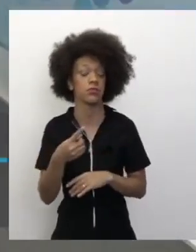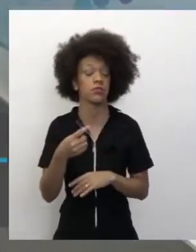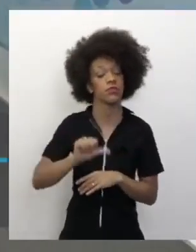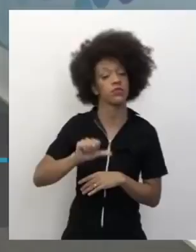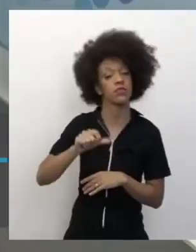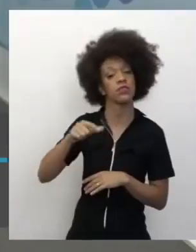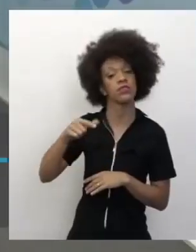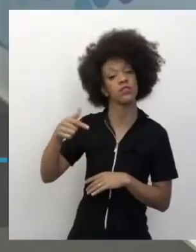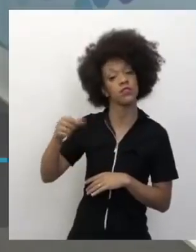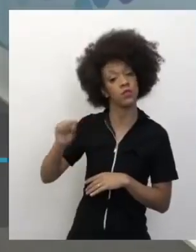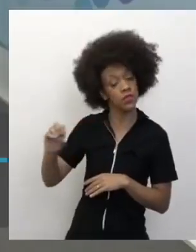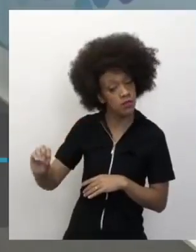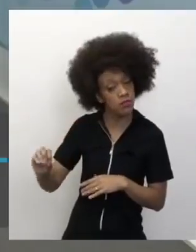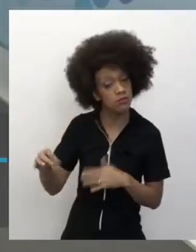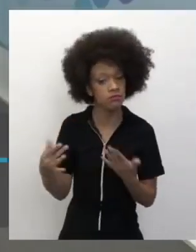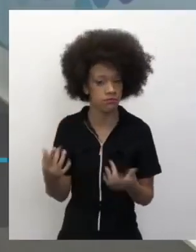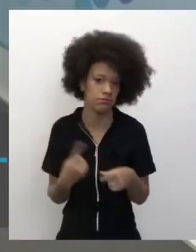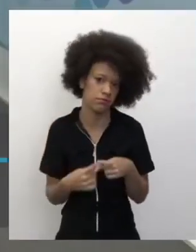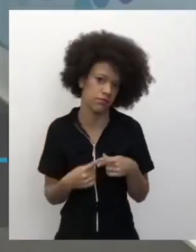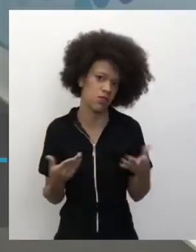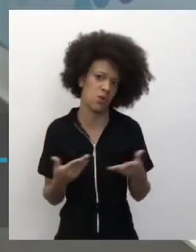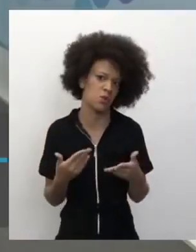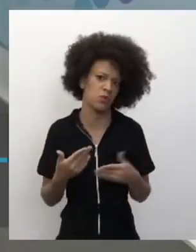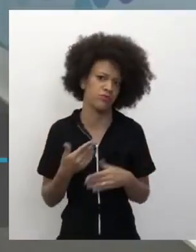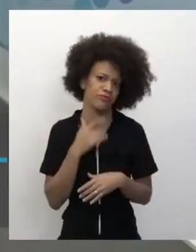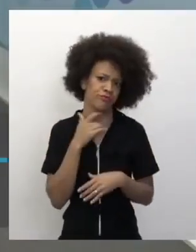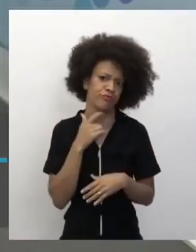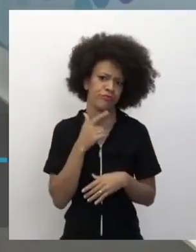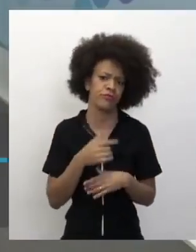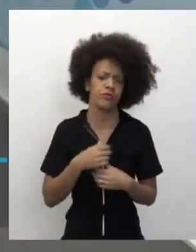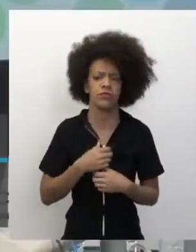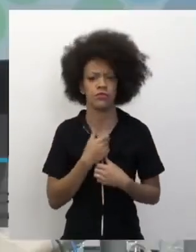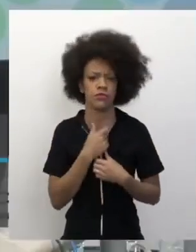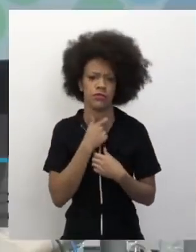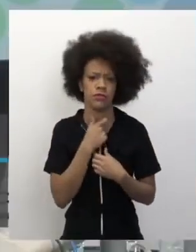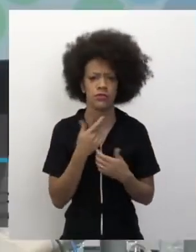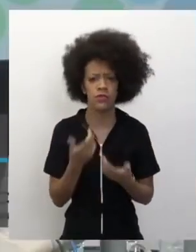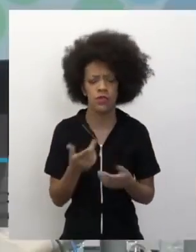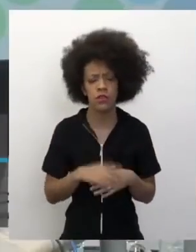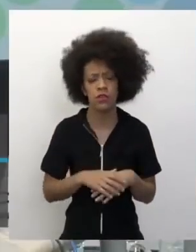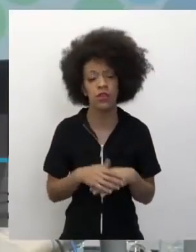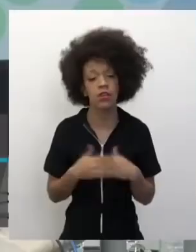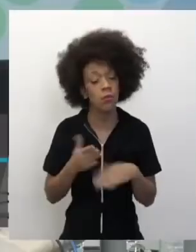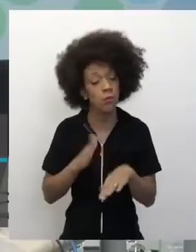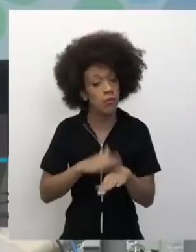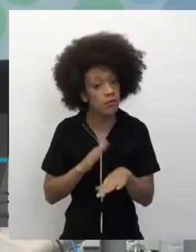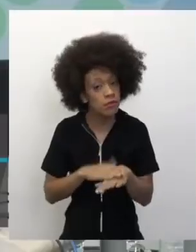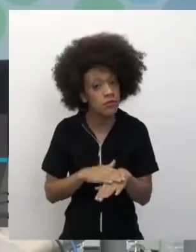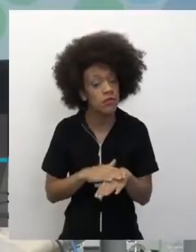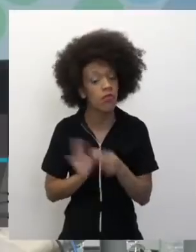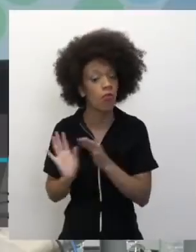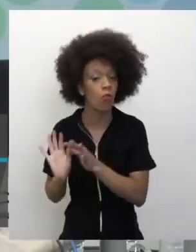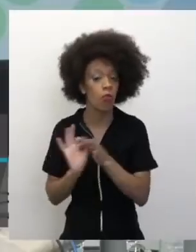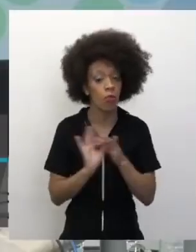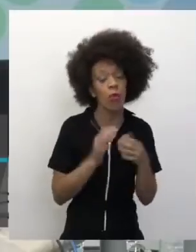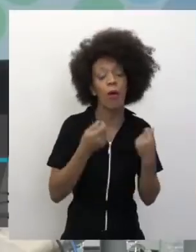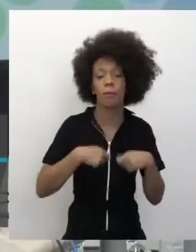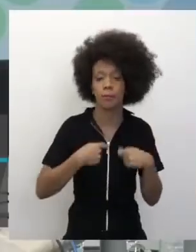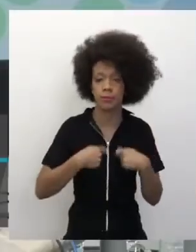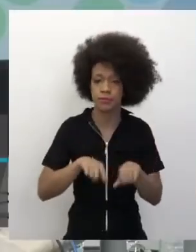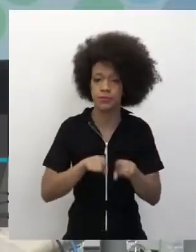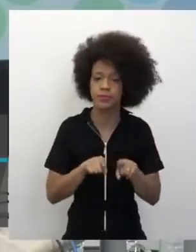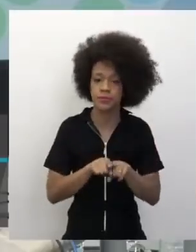gente pode usar gravata. Exatamente. Entendeu que tem algumas coisas assim, para eles fazerem essa ligação, precisa sim